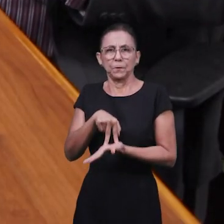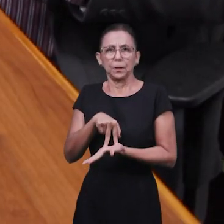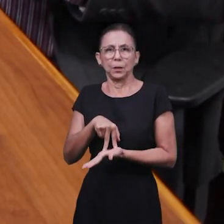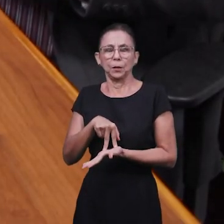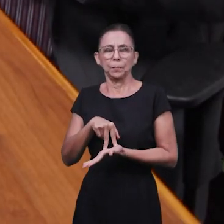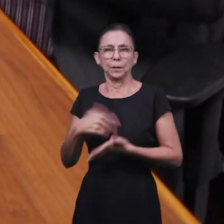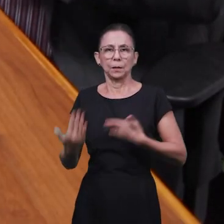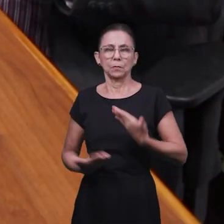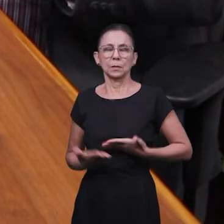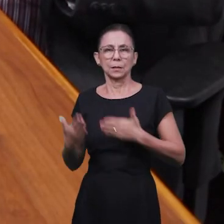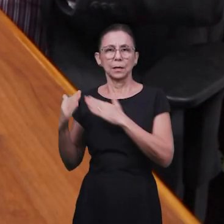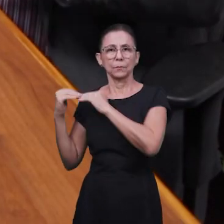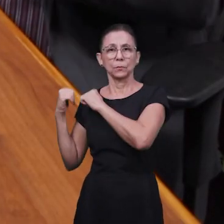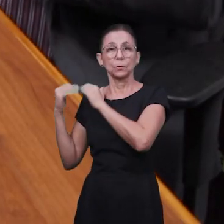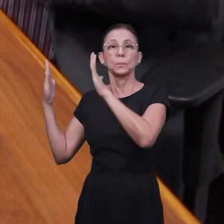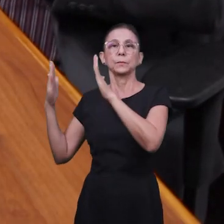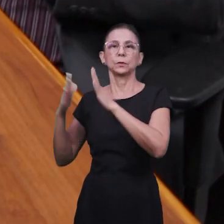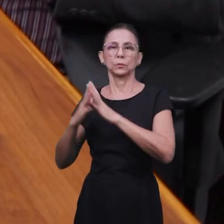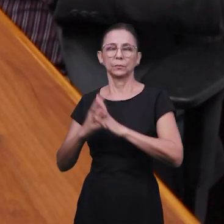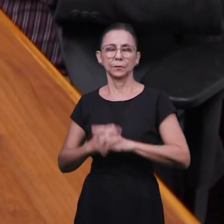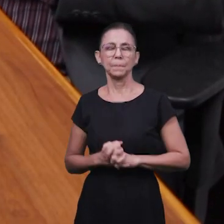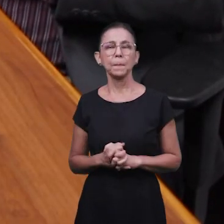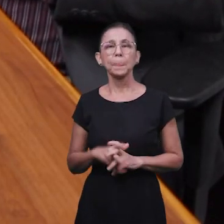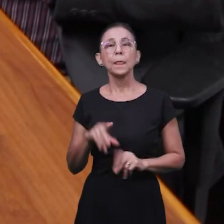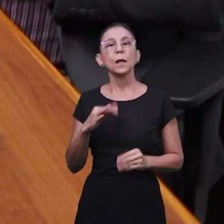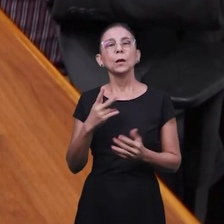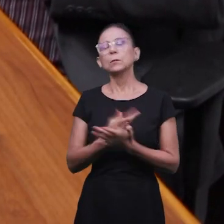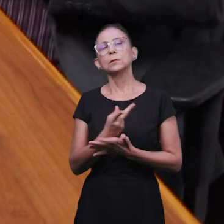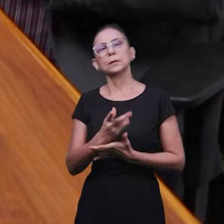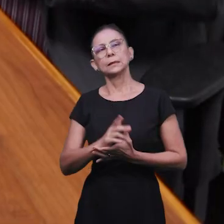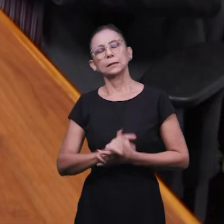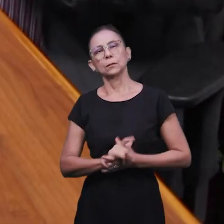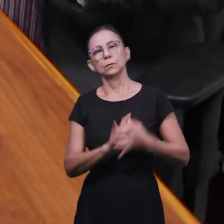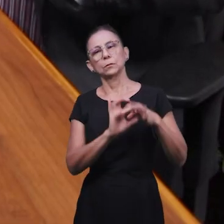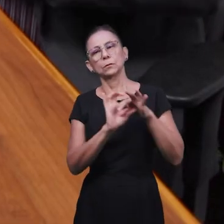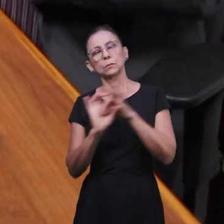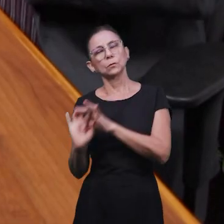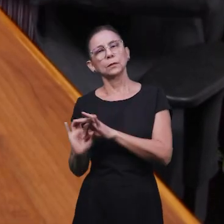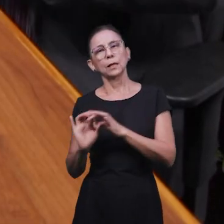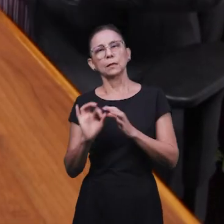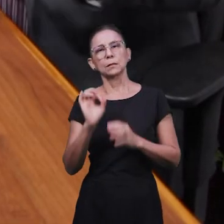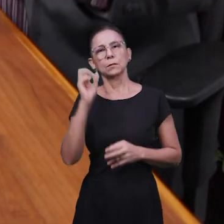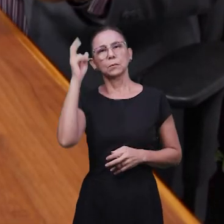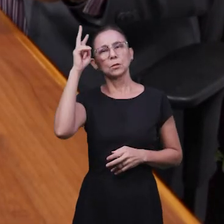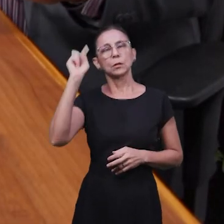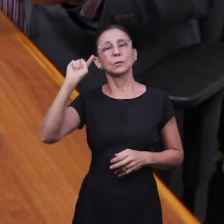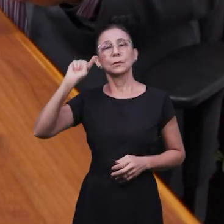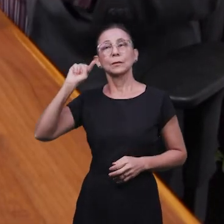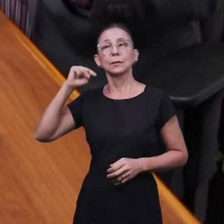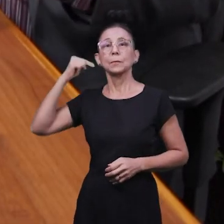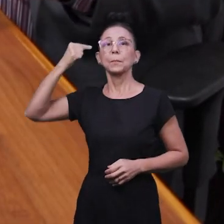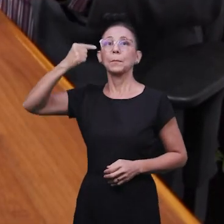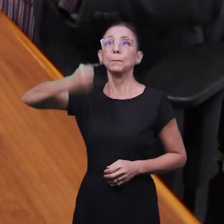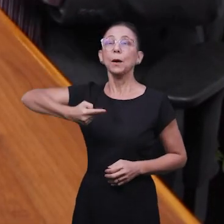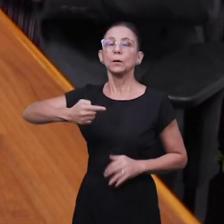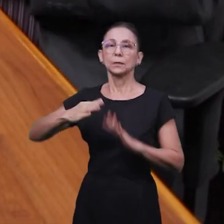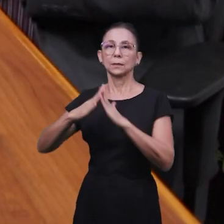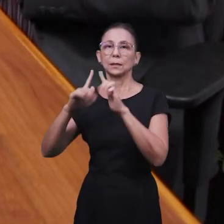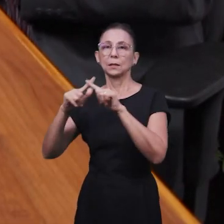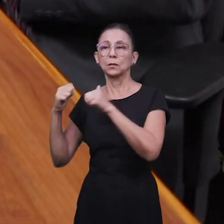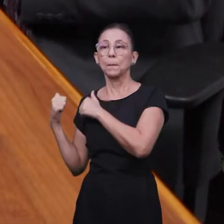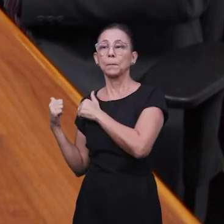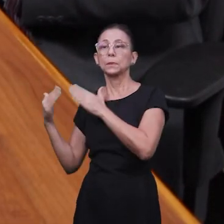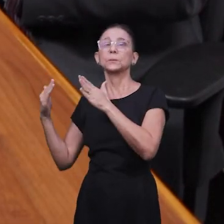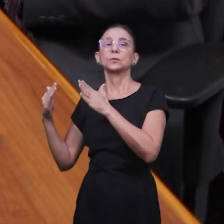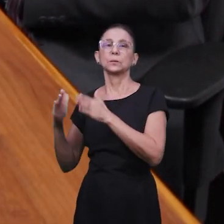primitiva em comunhão com Deus. Mas o que aconteceu nesse contexto histórico, após esse momento da igreja primitiva?